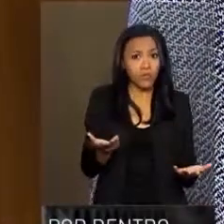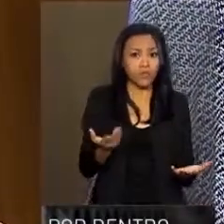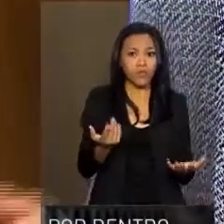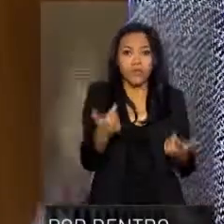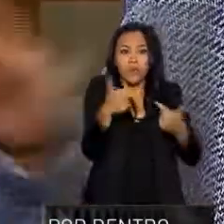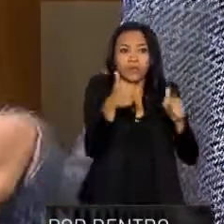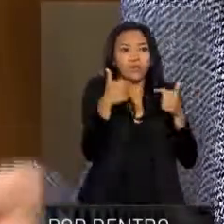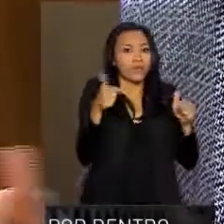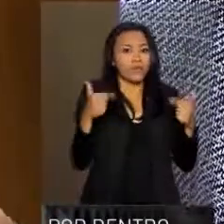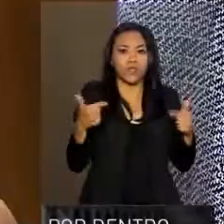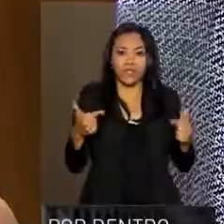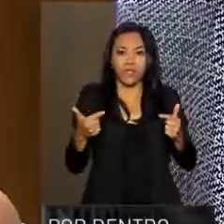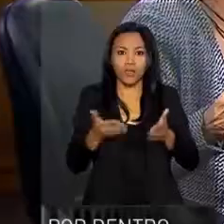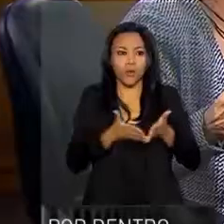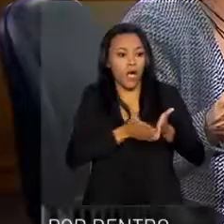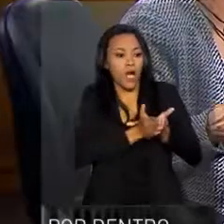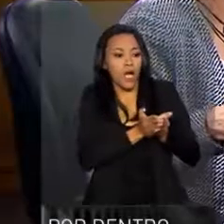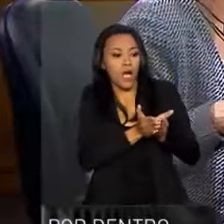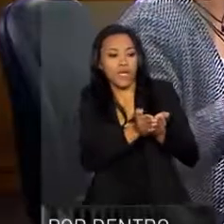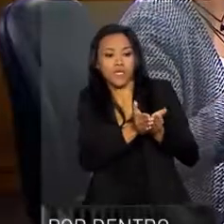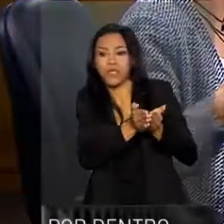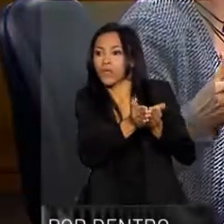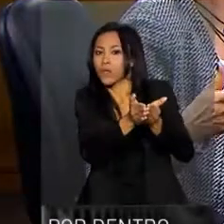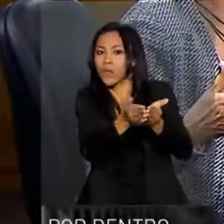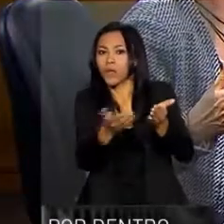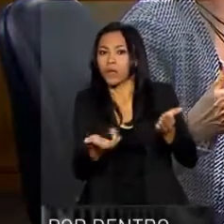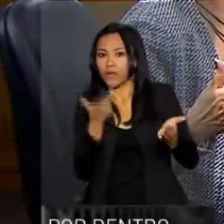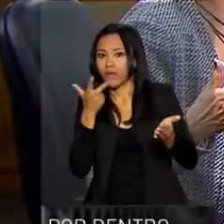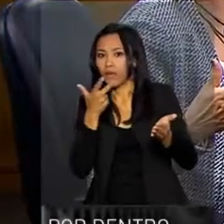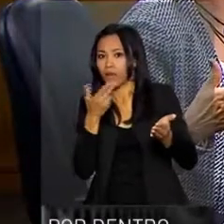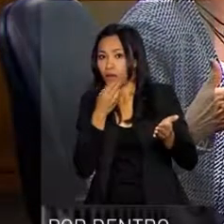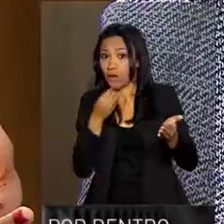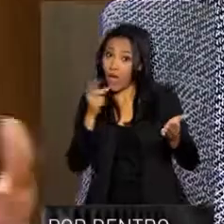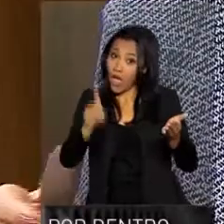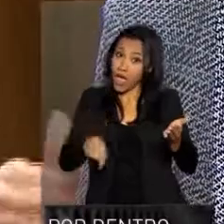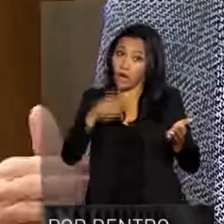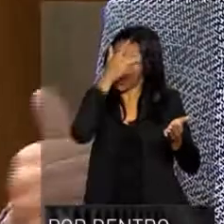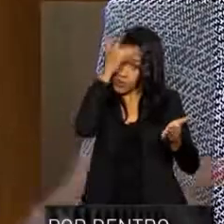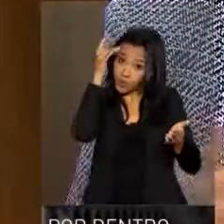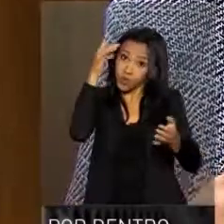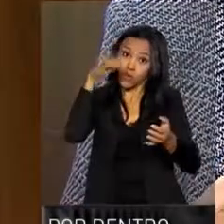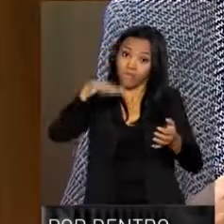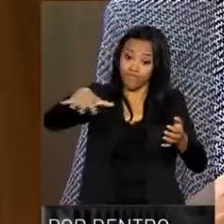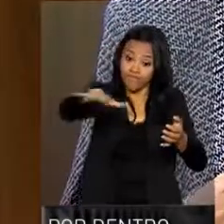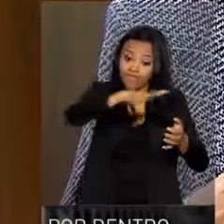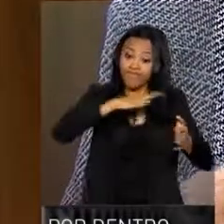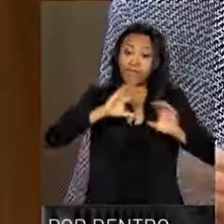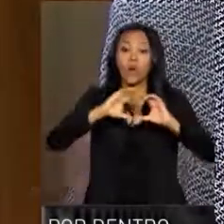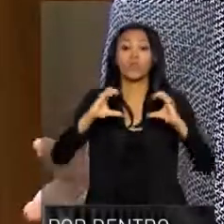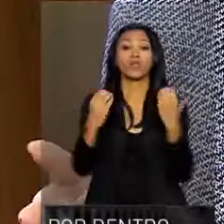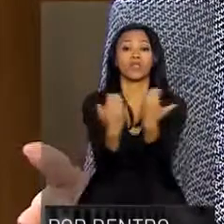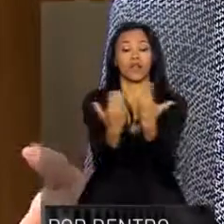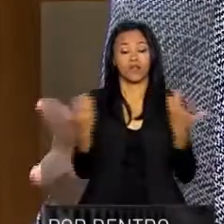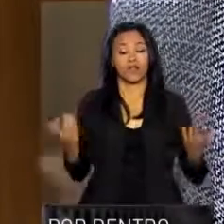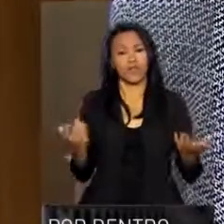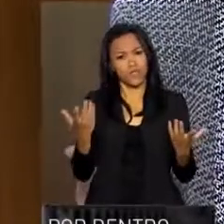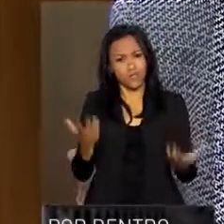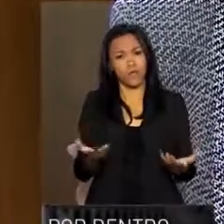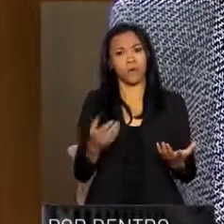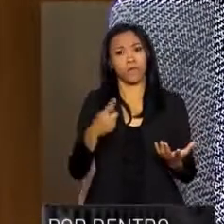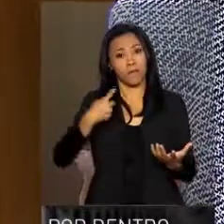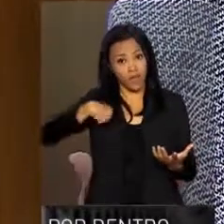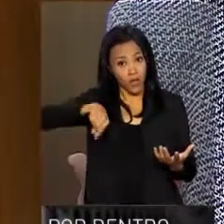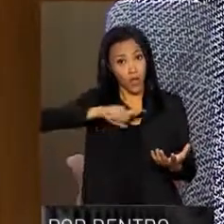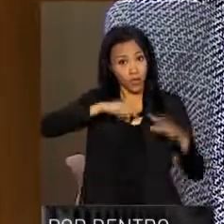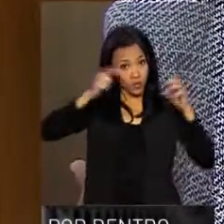nenhuma nenhuma canoa passou ali para dizer que era um homem então eram pessoas da própria comunidade então você vê o quanto essa mulher por muitos anos na nossa